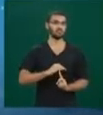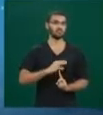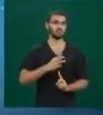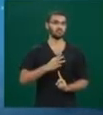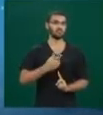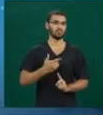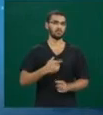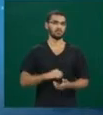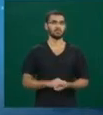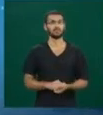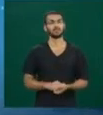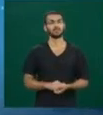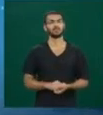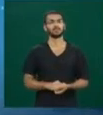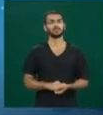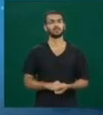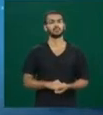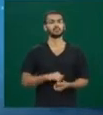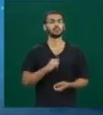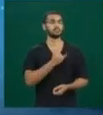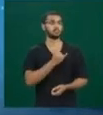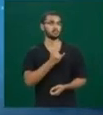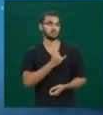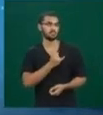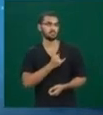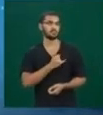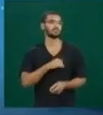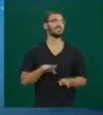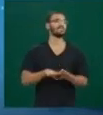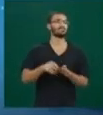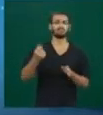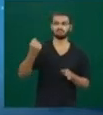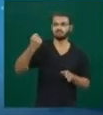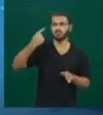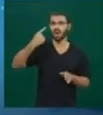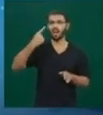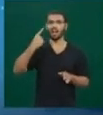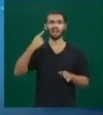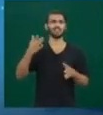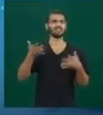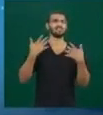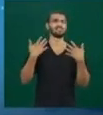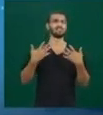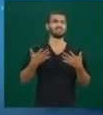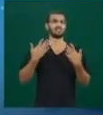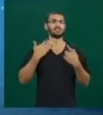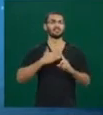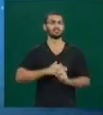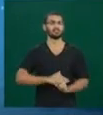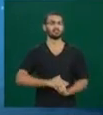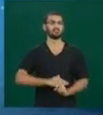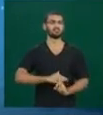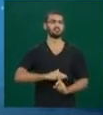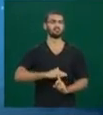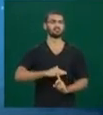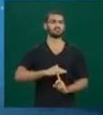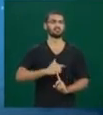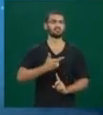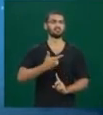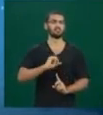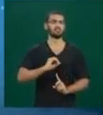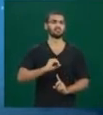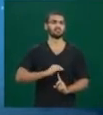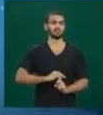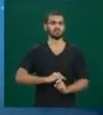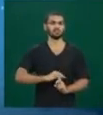32 graus. Em Ituiutaba, também muito sol e calor. Já pela manhã, os termômetros devem marcar 20